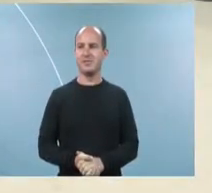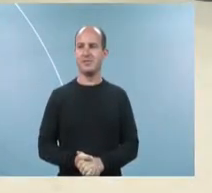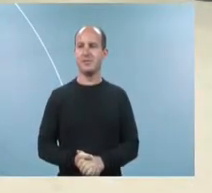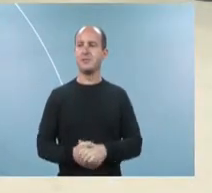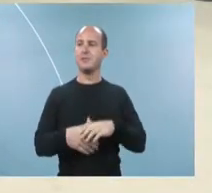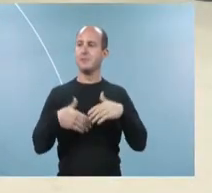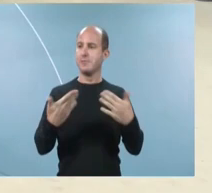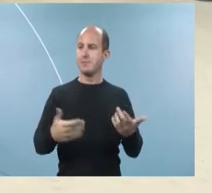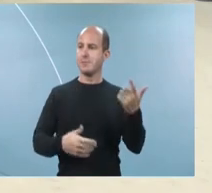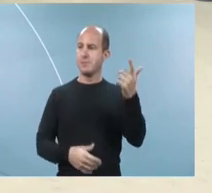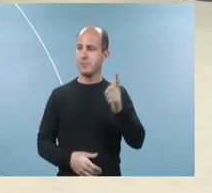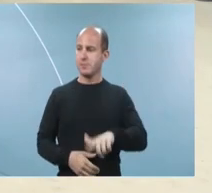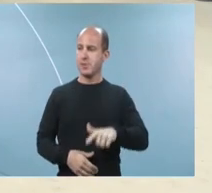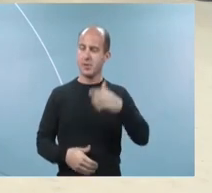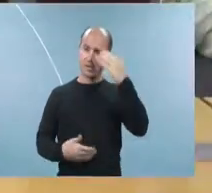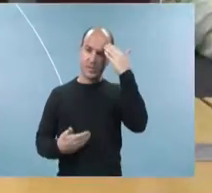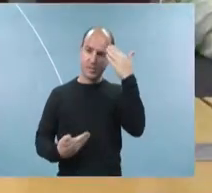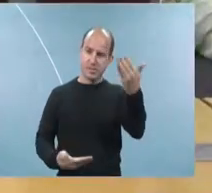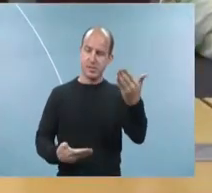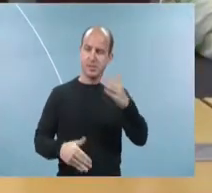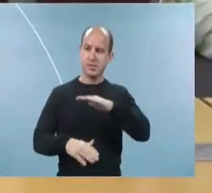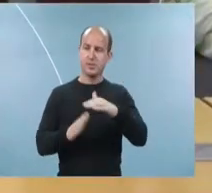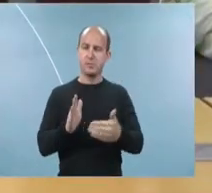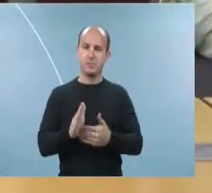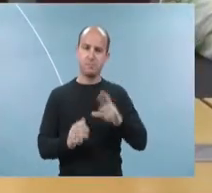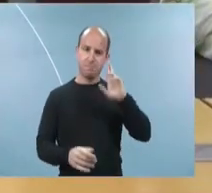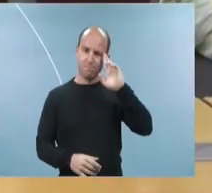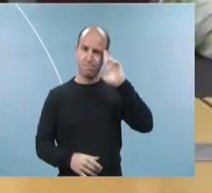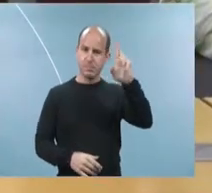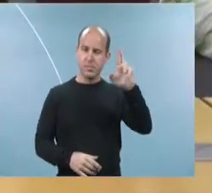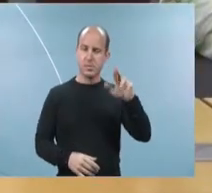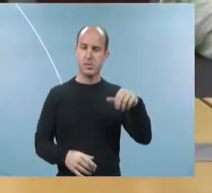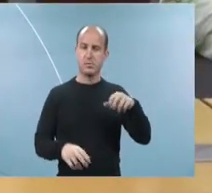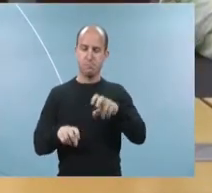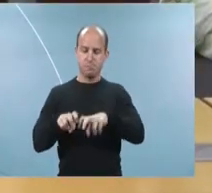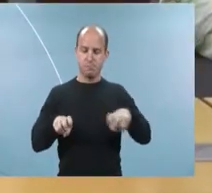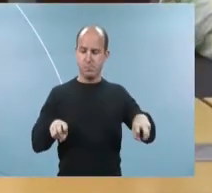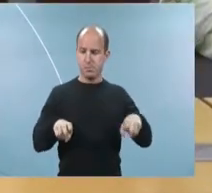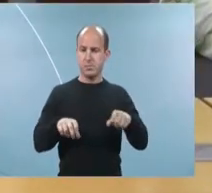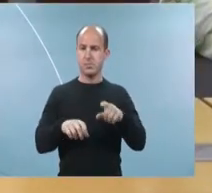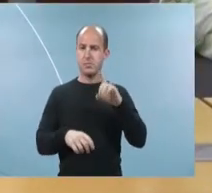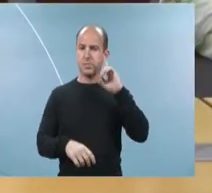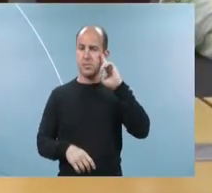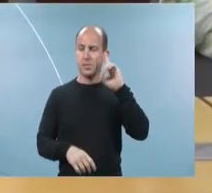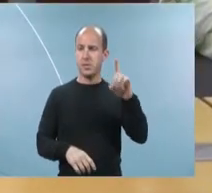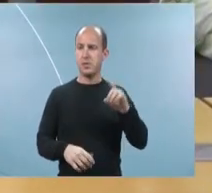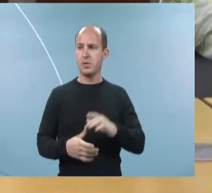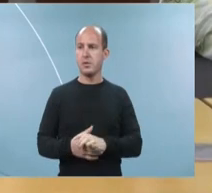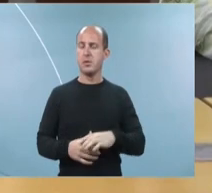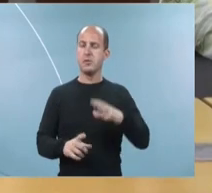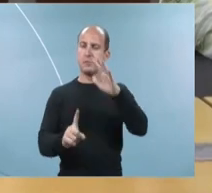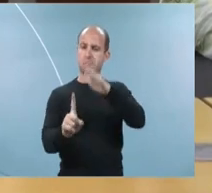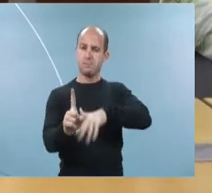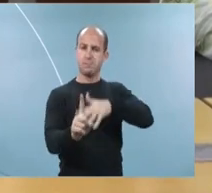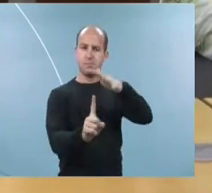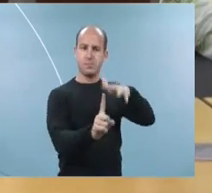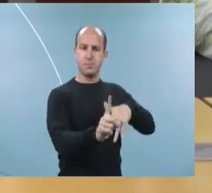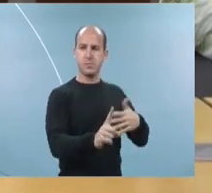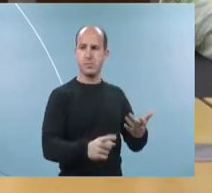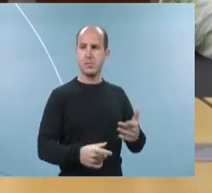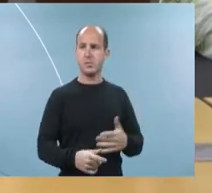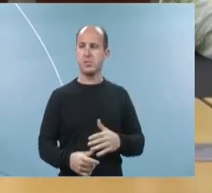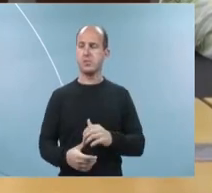Então, mais uma vez, agradecer a presença aqui das autoridades que comporam a mesa, das homenageadas que vieram,